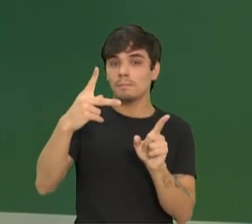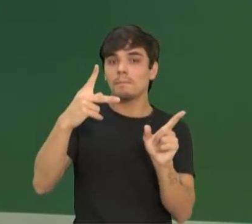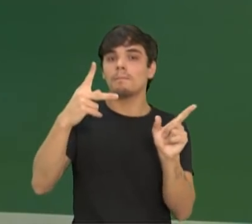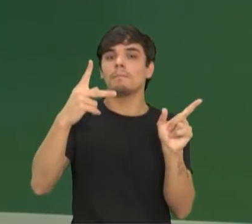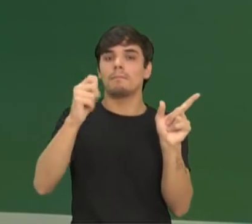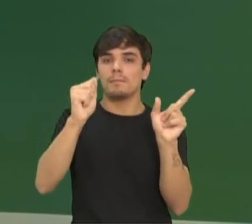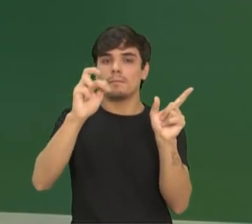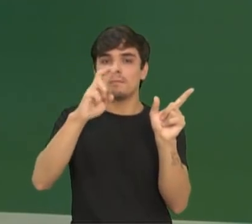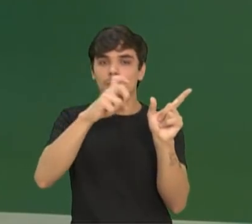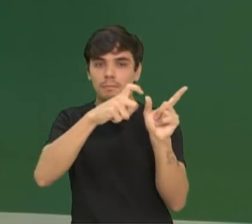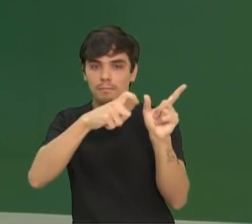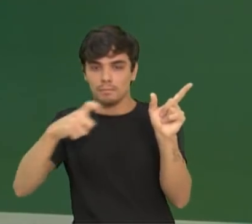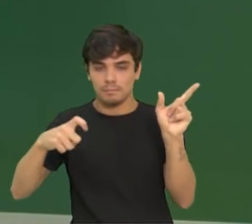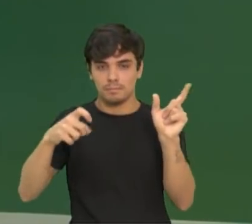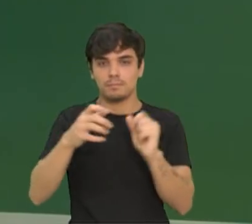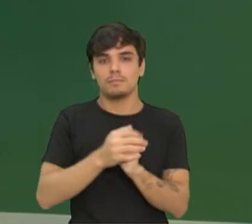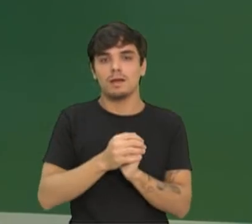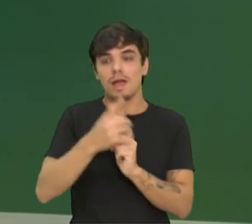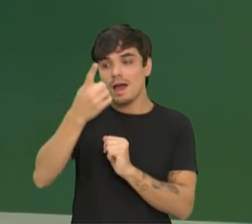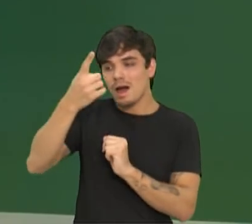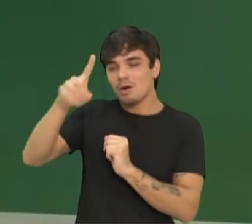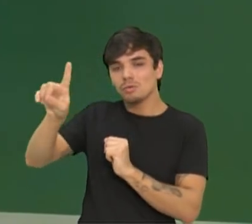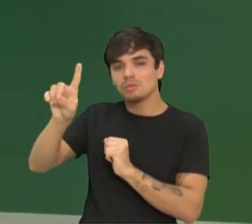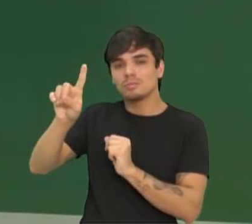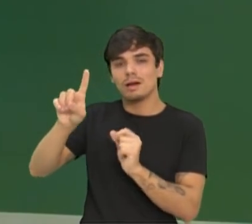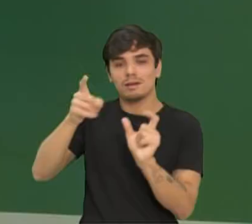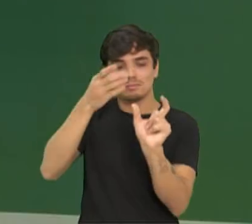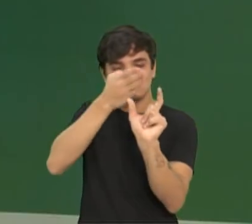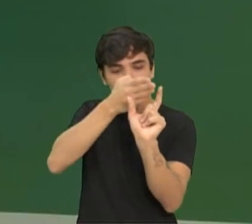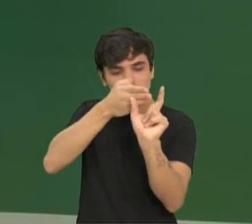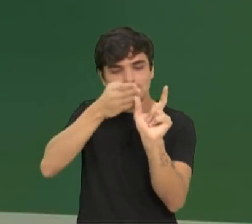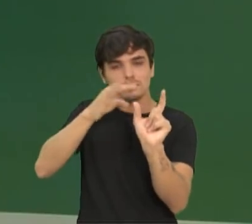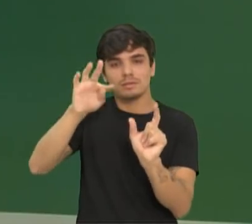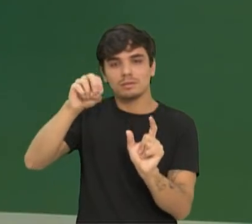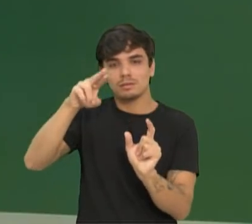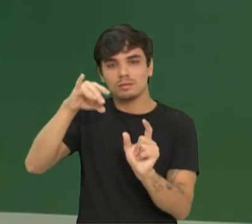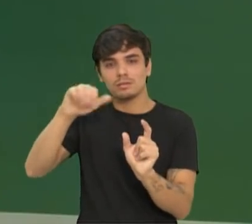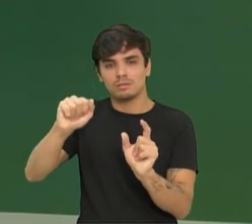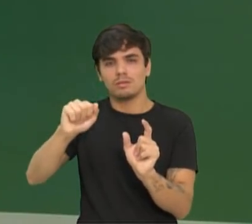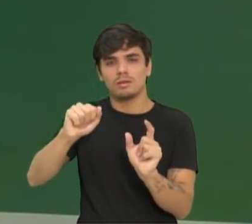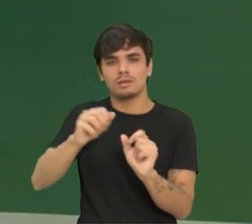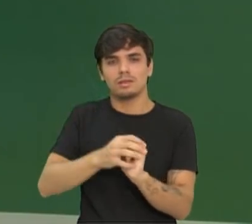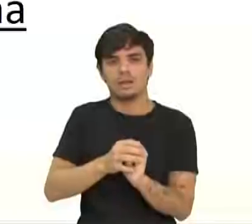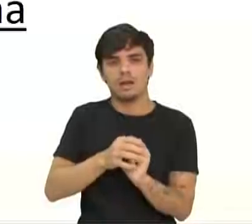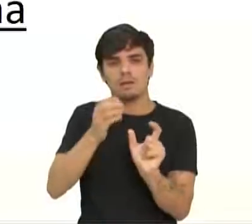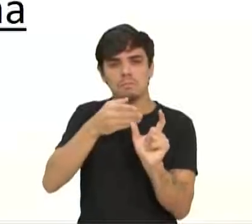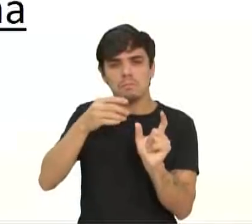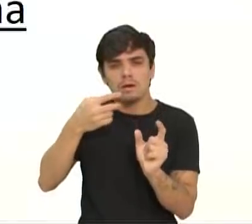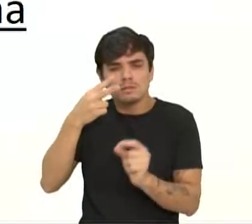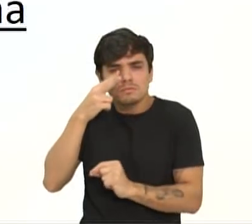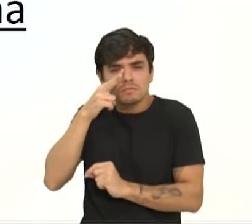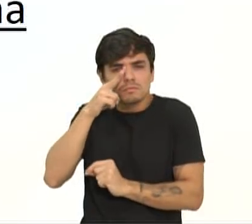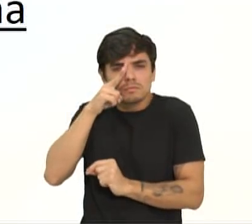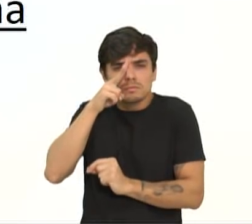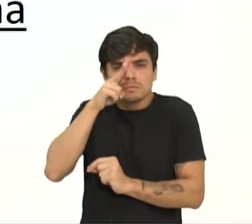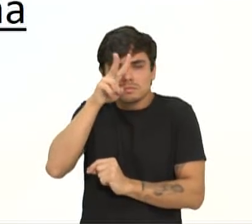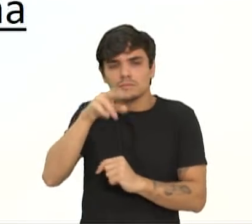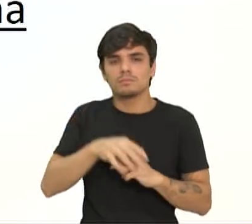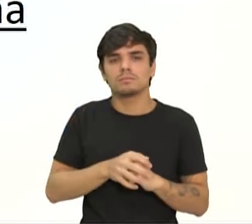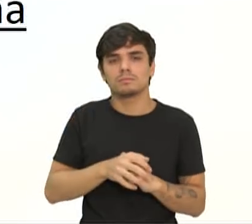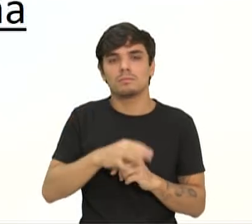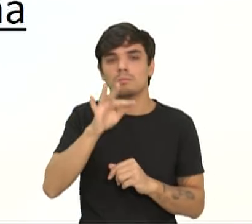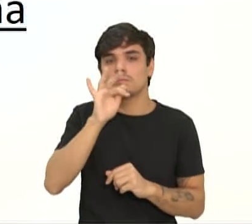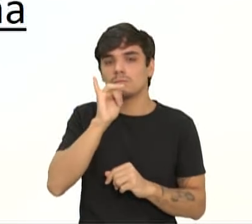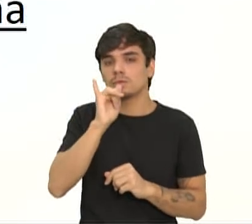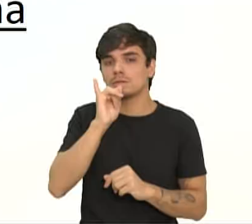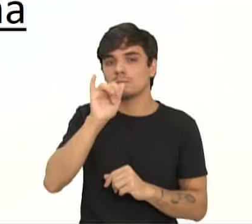quando a penúltima sílaba é a tônica, é pronunciada de uma maneira mais intensa, mais forte. Exemplos: